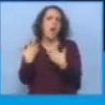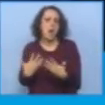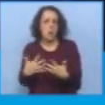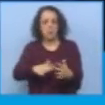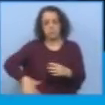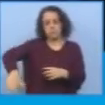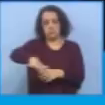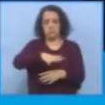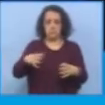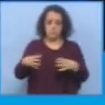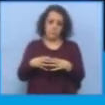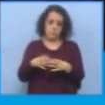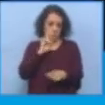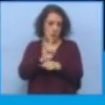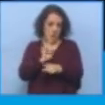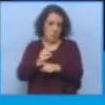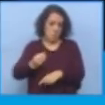Patriarcado continua.